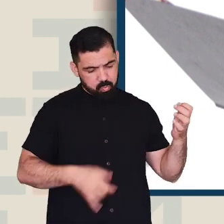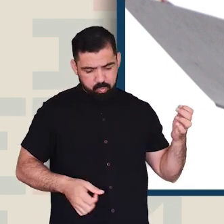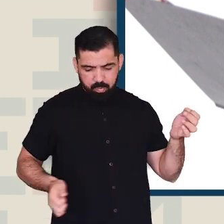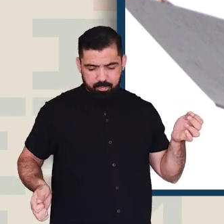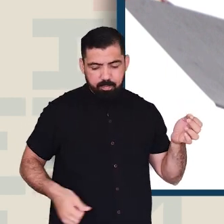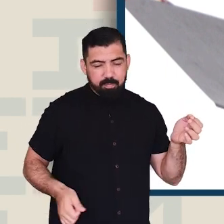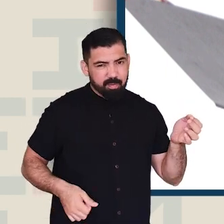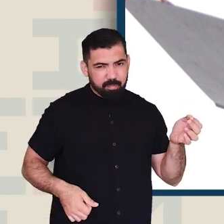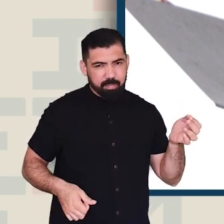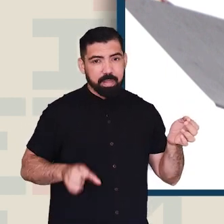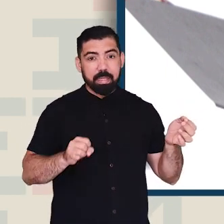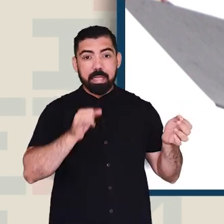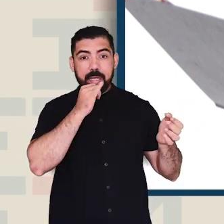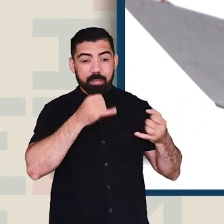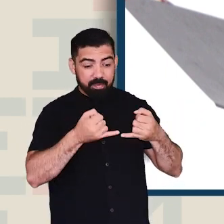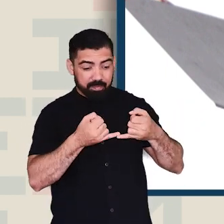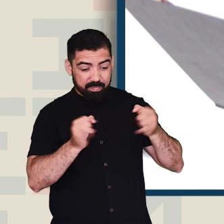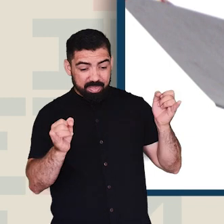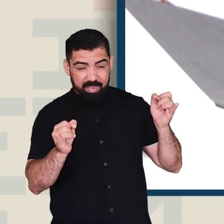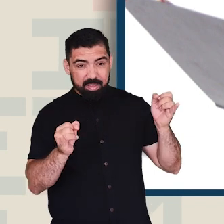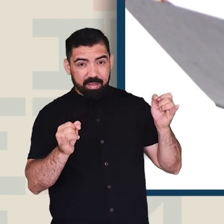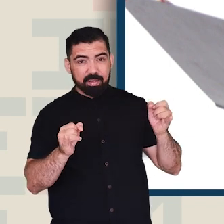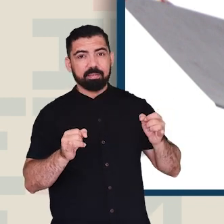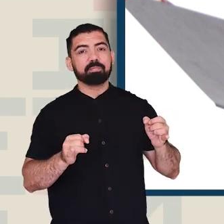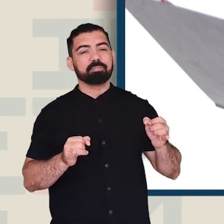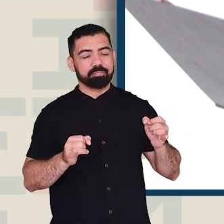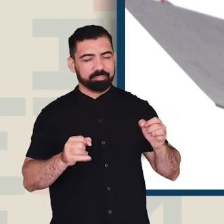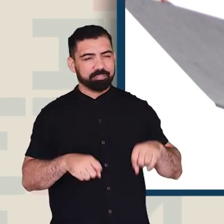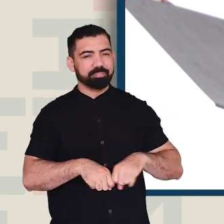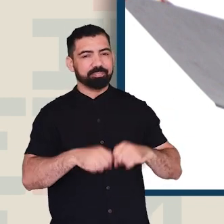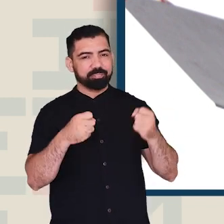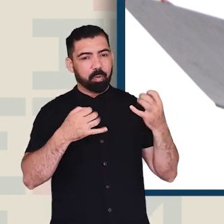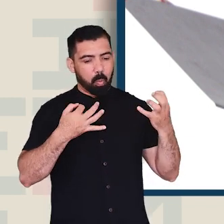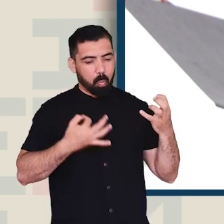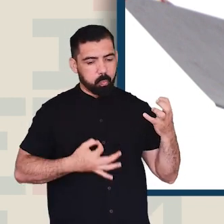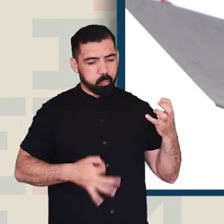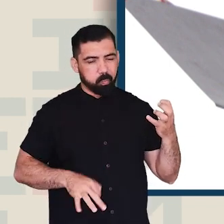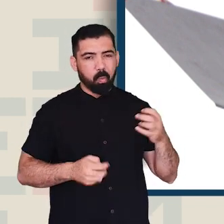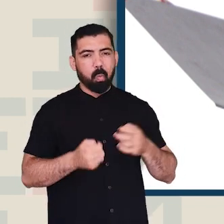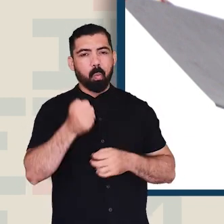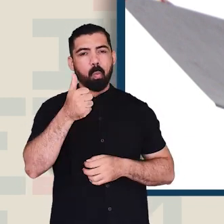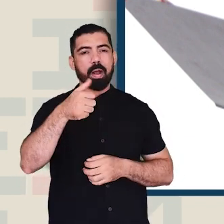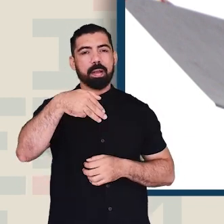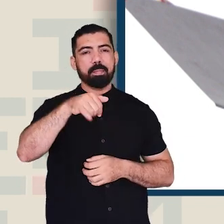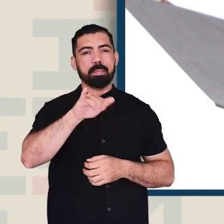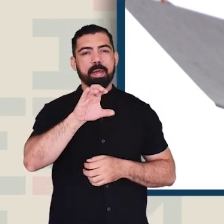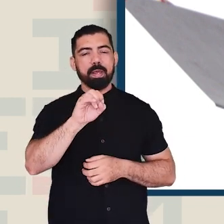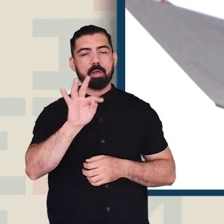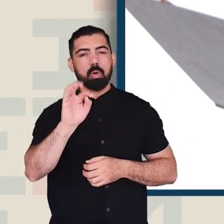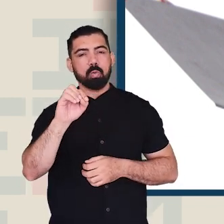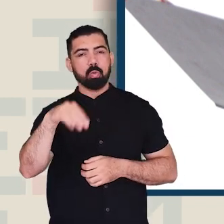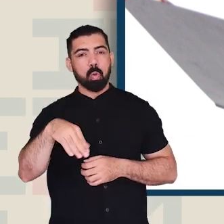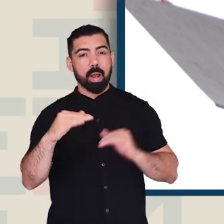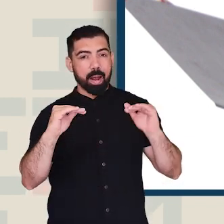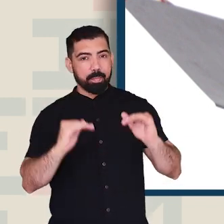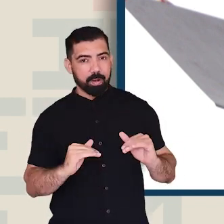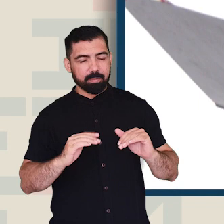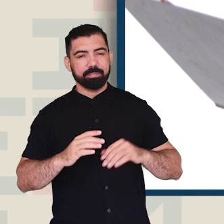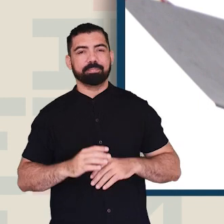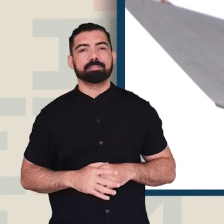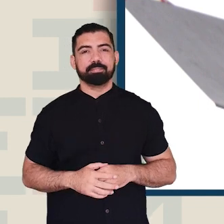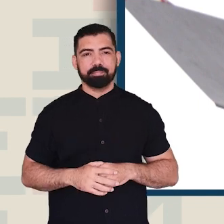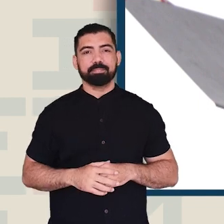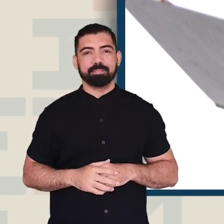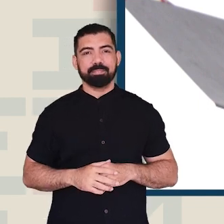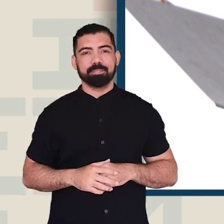aquelas guitarras, quando quebrava a corda, ela desafinava por completo, quase meio tom abaixo. Ela ficava. Então,